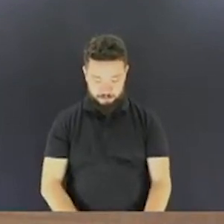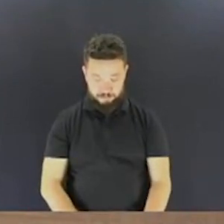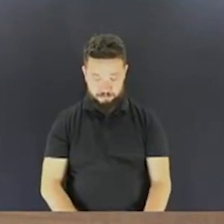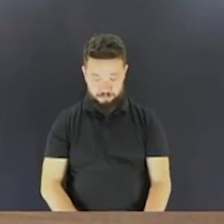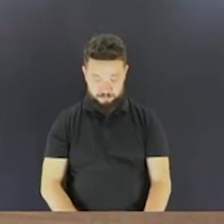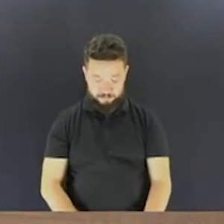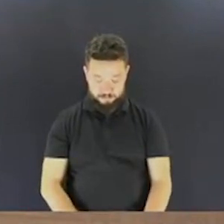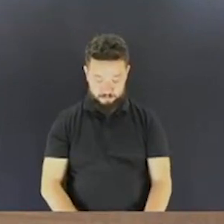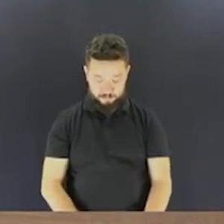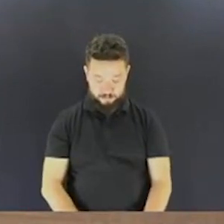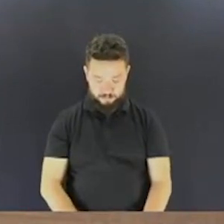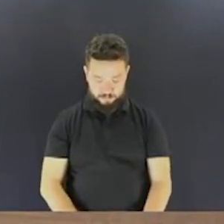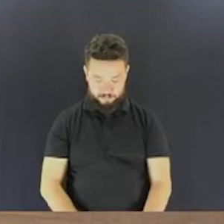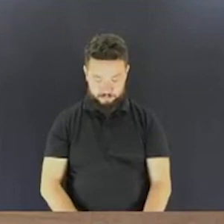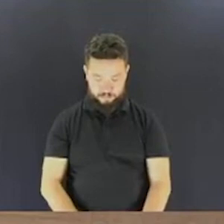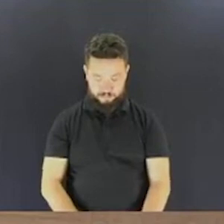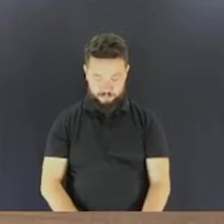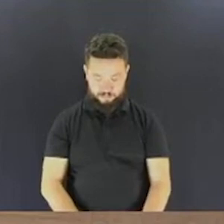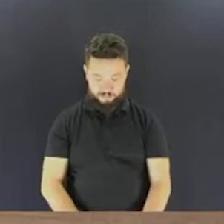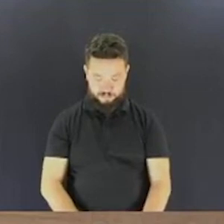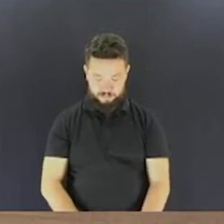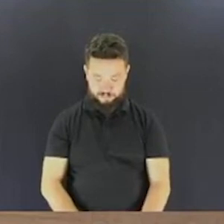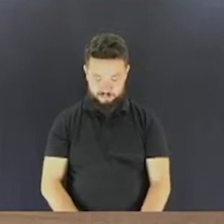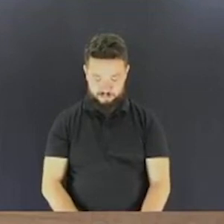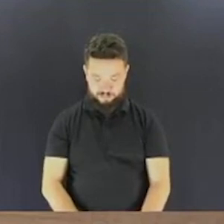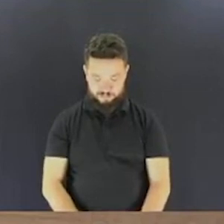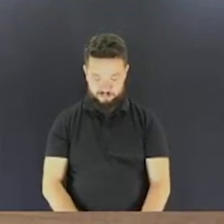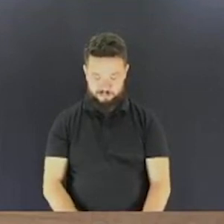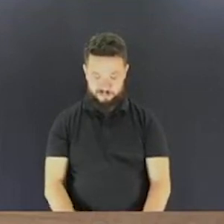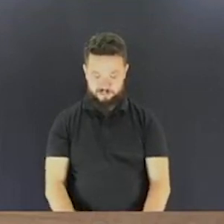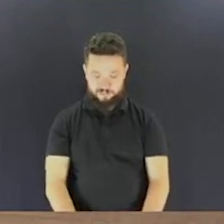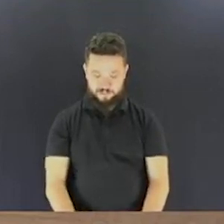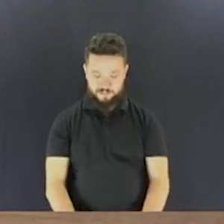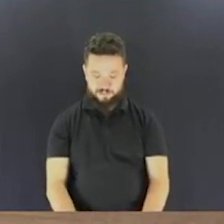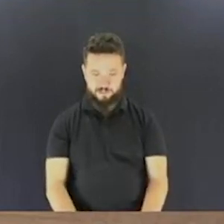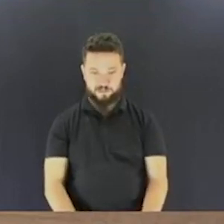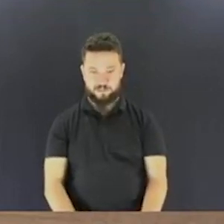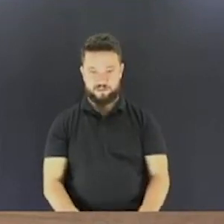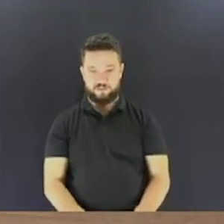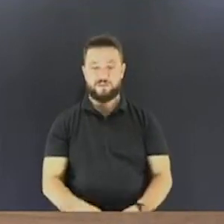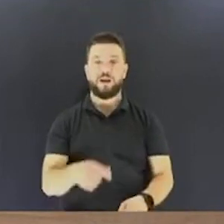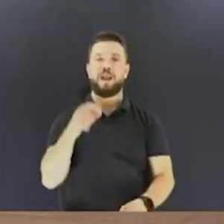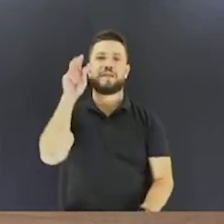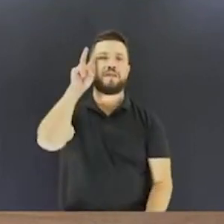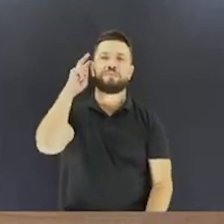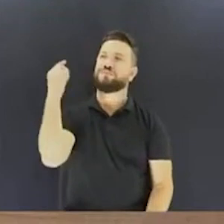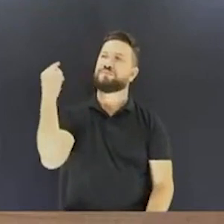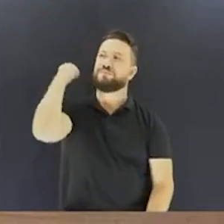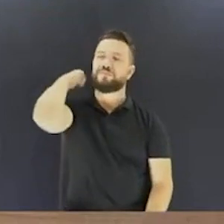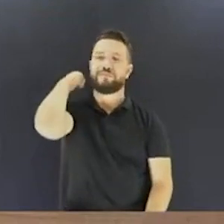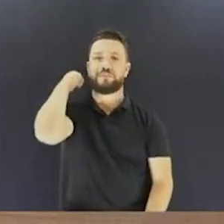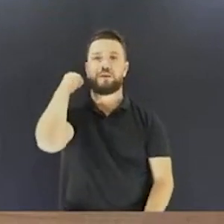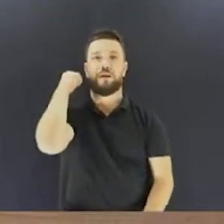importante. Eu lembro que algo similar aconteceu no meu gabinete quando me procuraram para criar uma semana de conscientização, o dia de conscientização